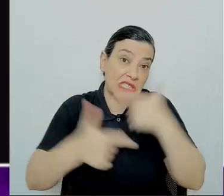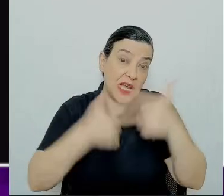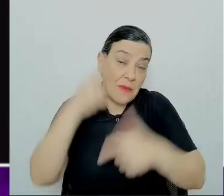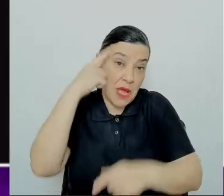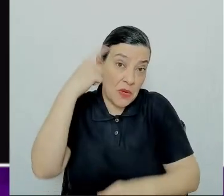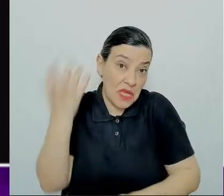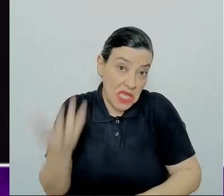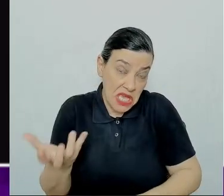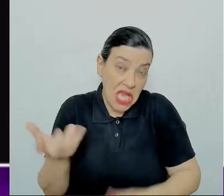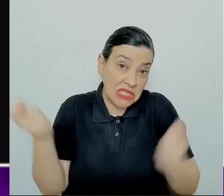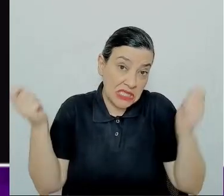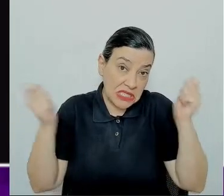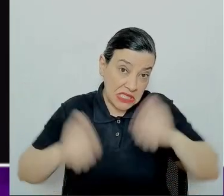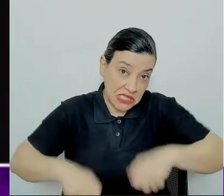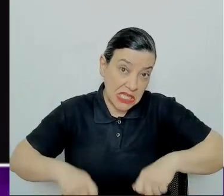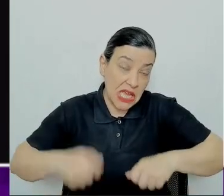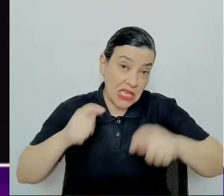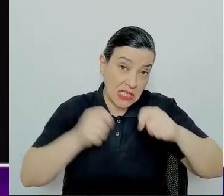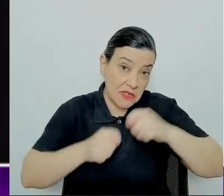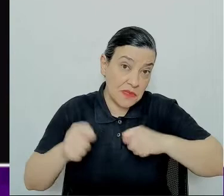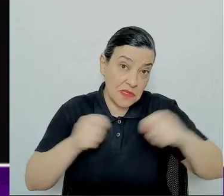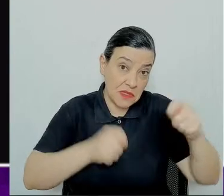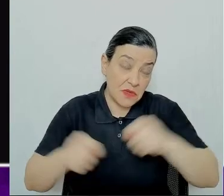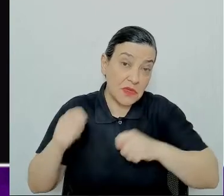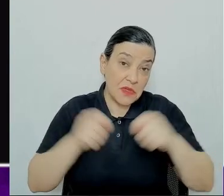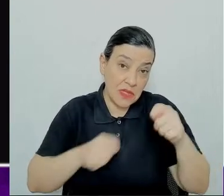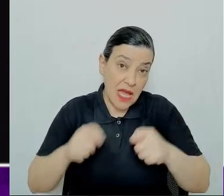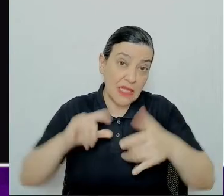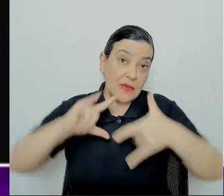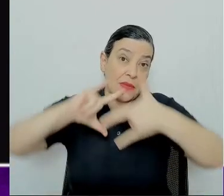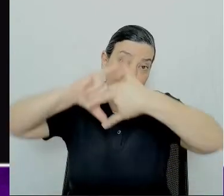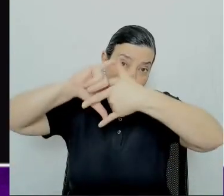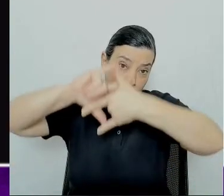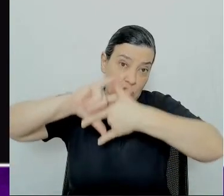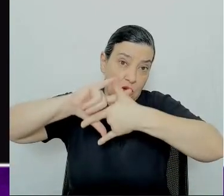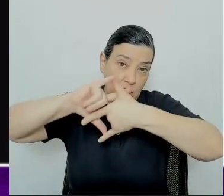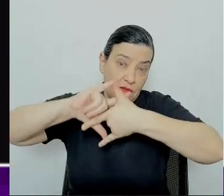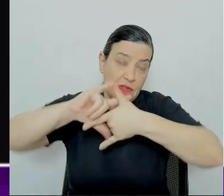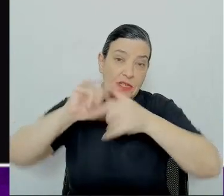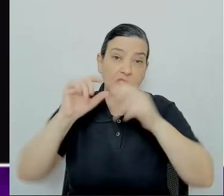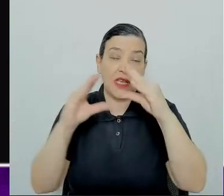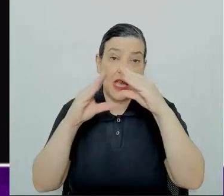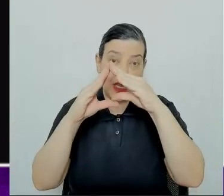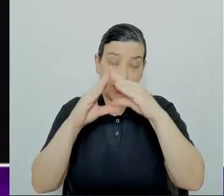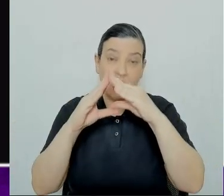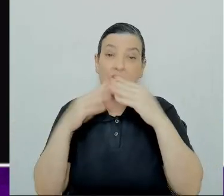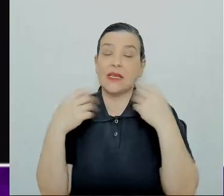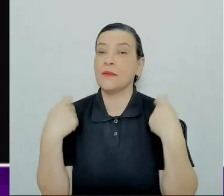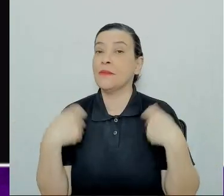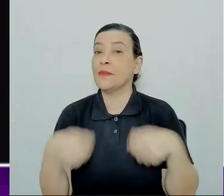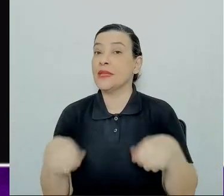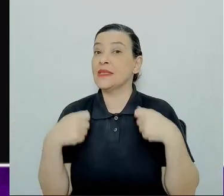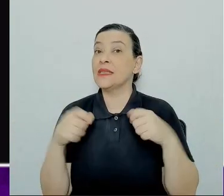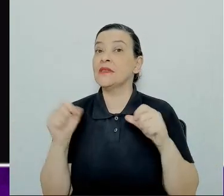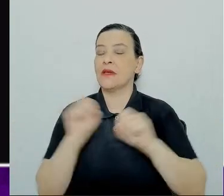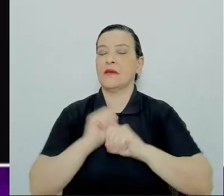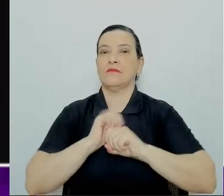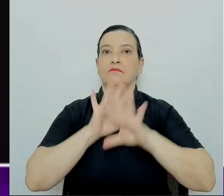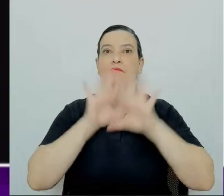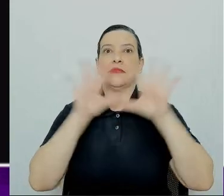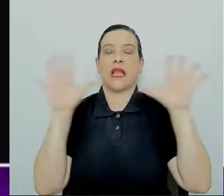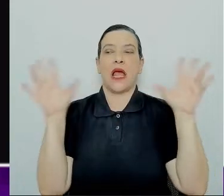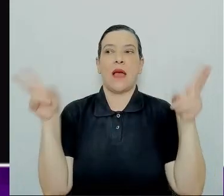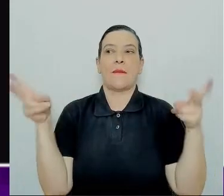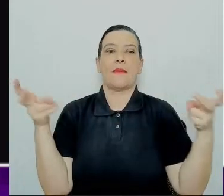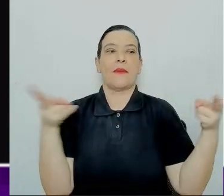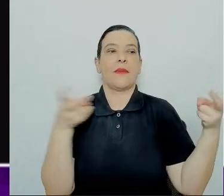artificial e é administrado também pela própria Microsoft, né, no caso de Azure, nós temos aqui uma visibilidade. Ou seja, ele